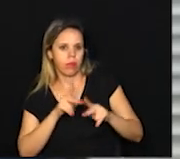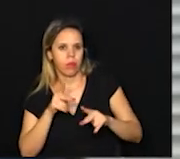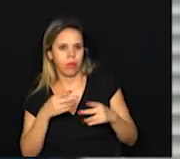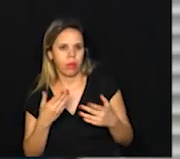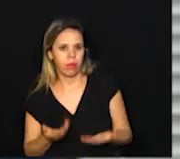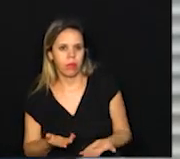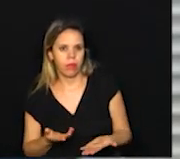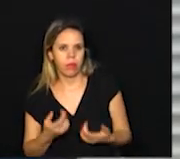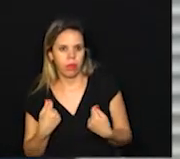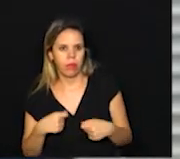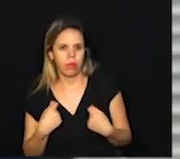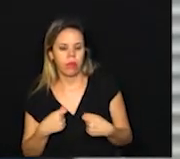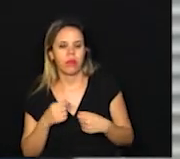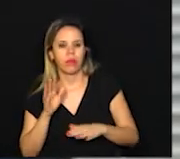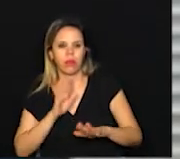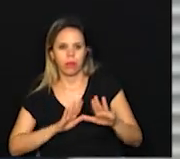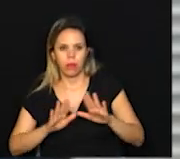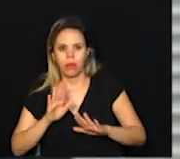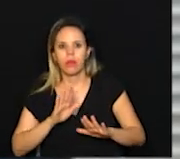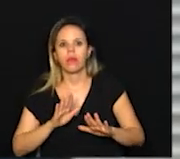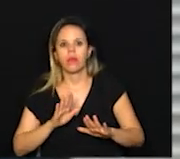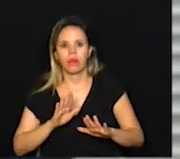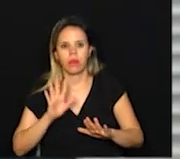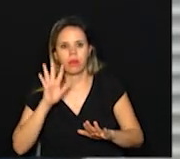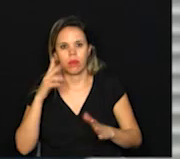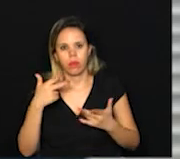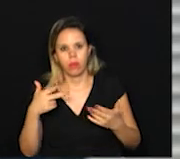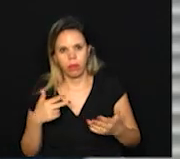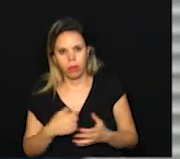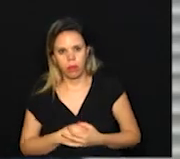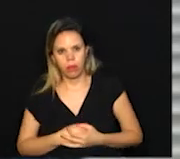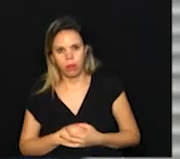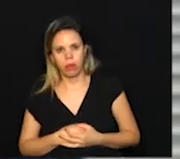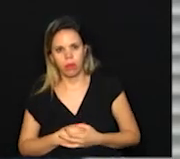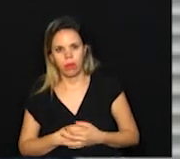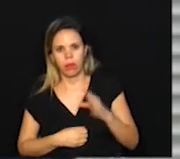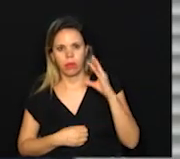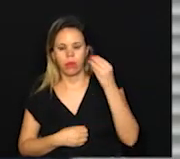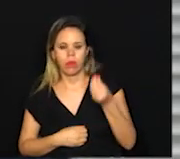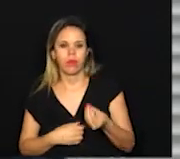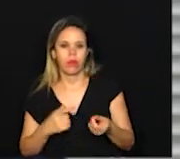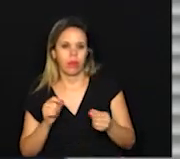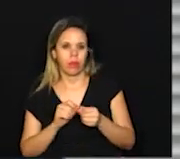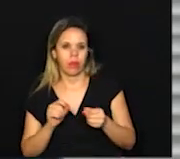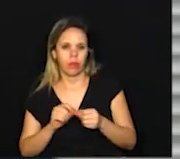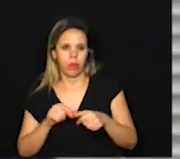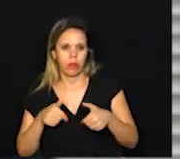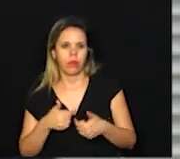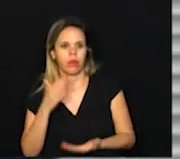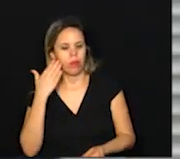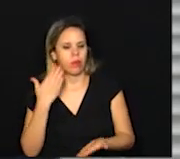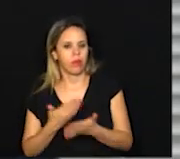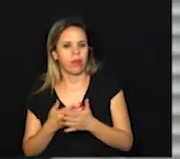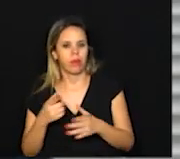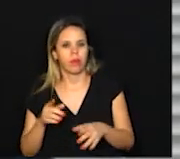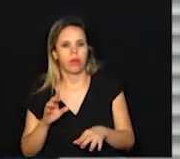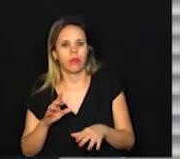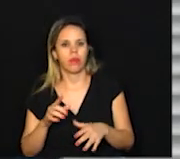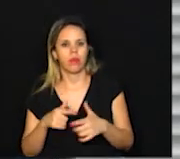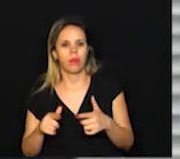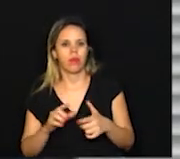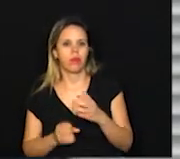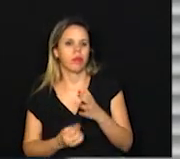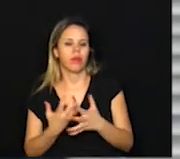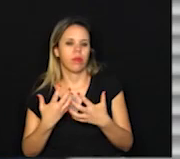população precisa ser cuidadosa, porque um eventual entendimento que nós estamos muito otimistas pode predispor